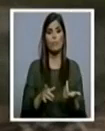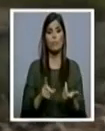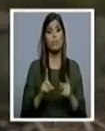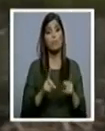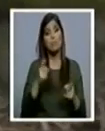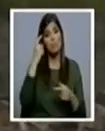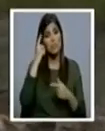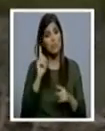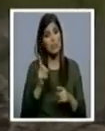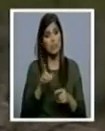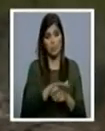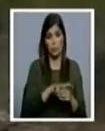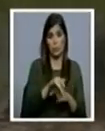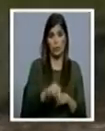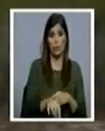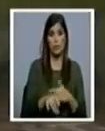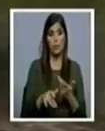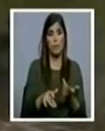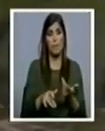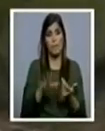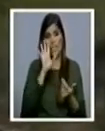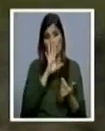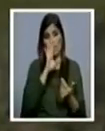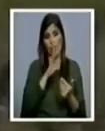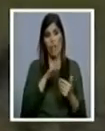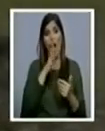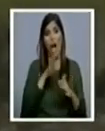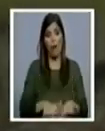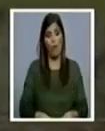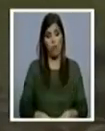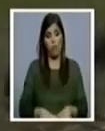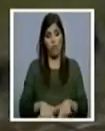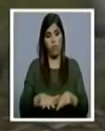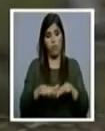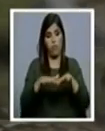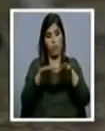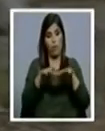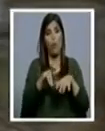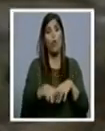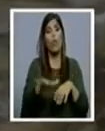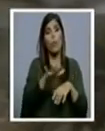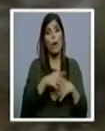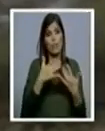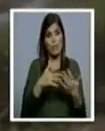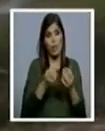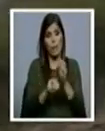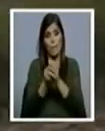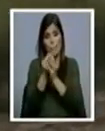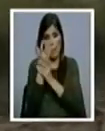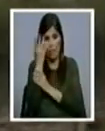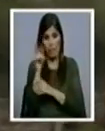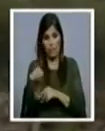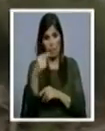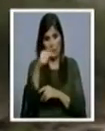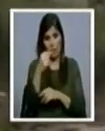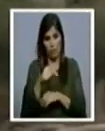O que seria de esperar nestes casos é que, havendo uma subida do nível das águas, as zonas que são ocupadas por plantas e que estão